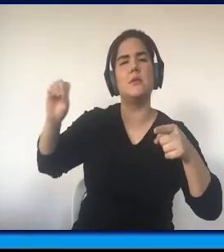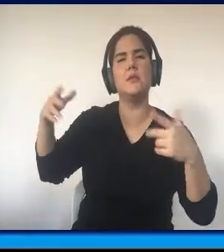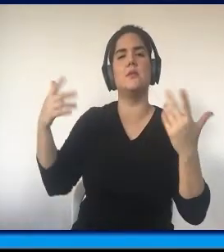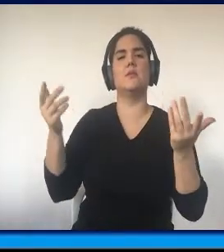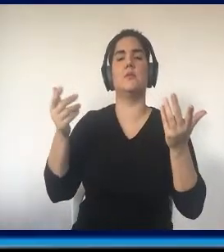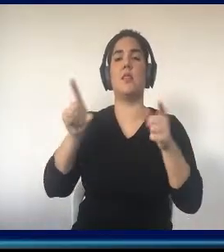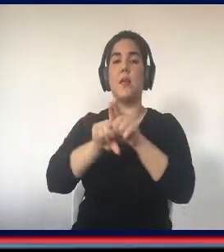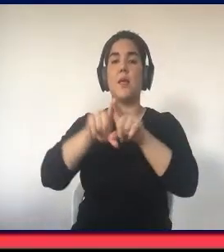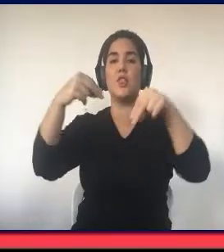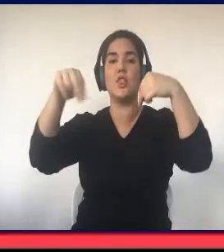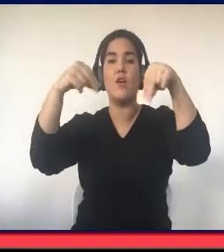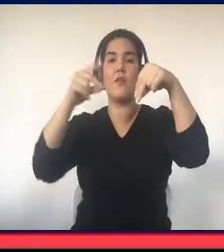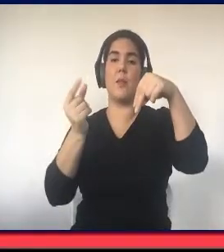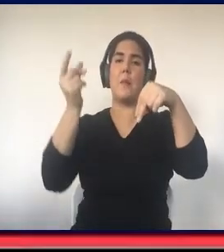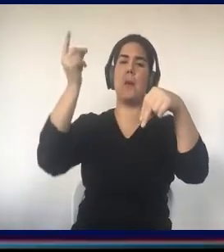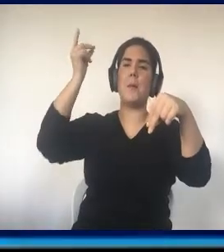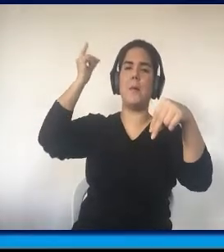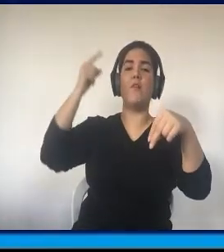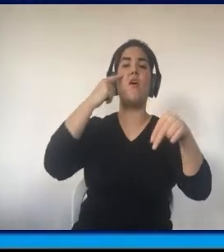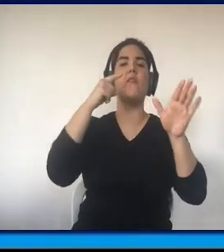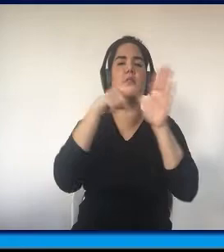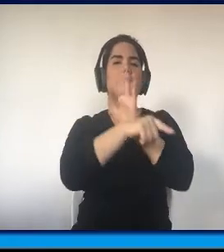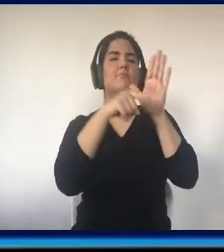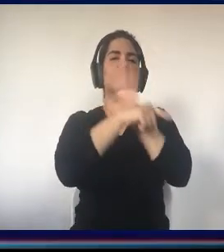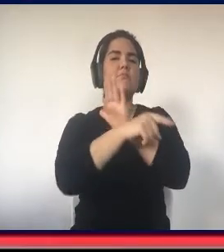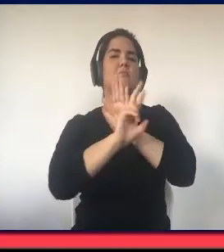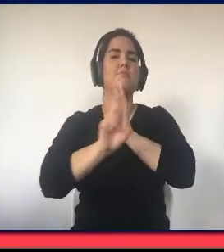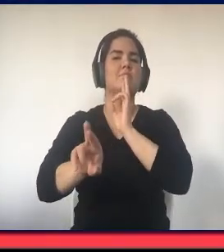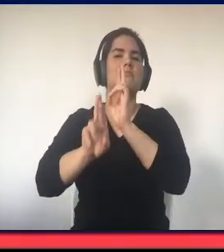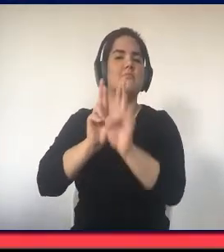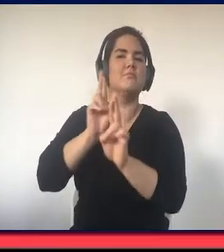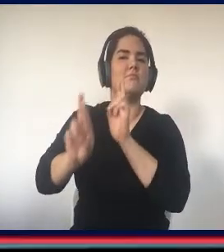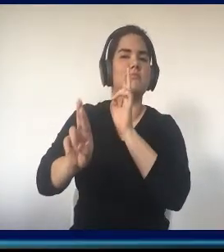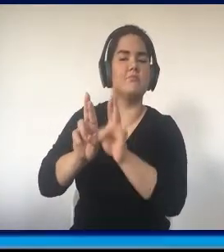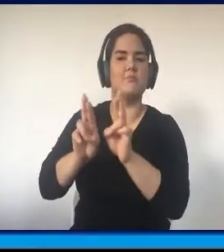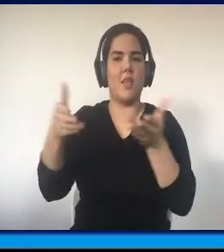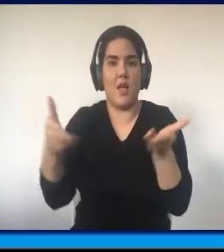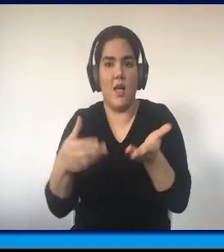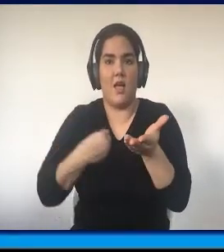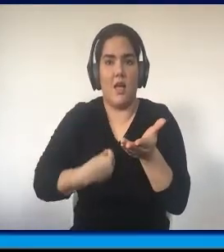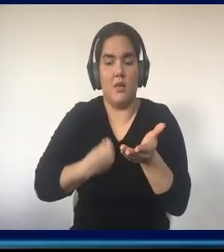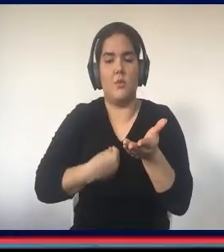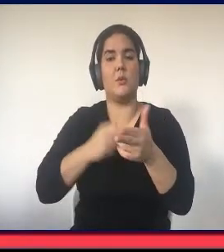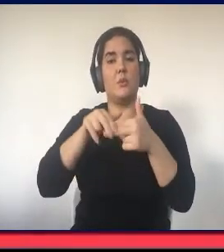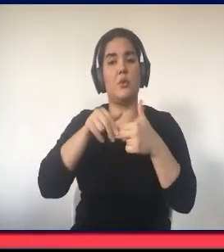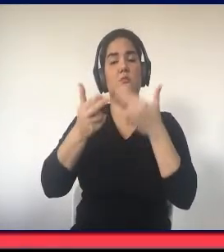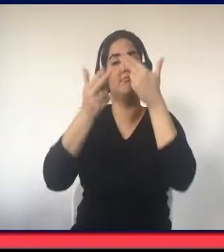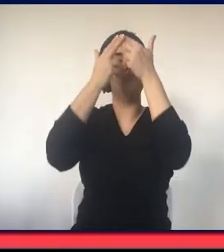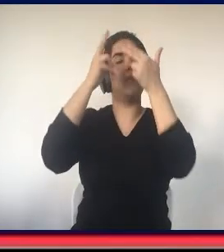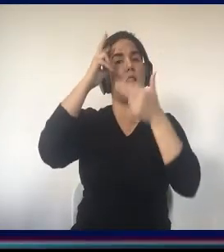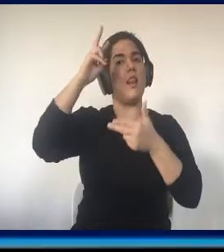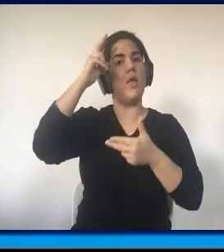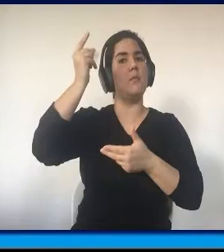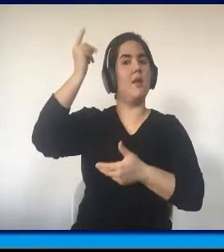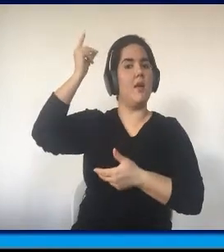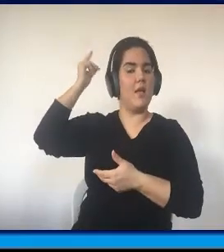lá de 1900 e bolinha, quando a novela era da rádio. Por quê? Porque isso tá muito fixado na cabeça dele. A realidade de hoje é